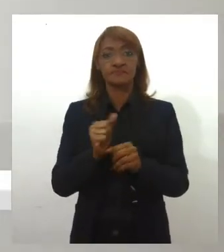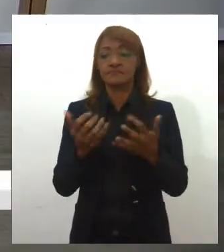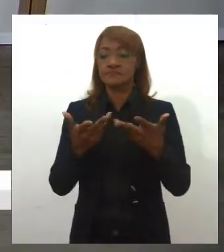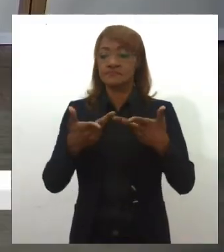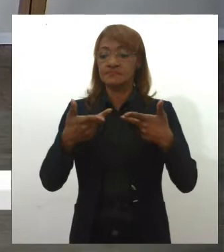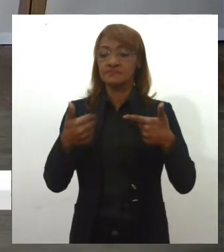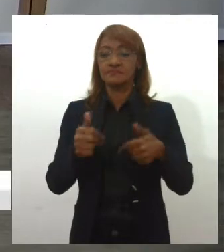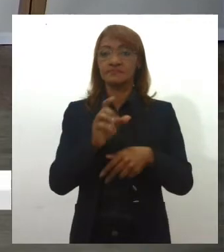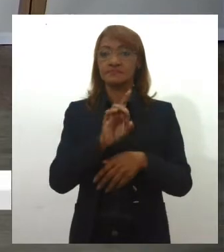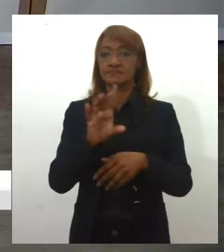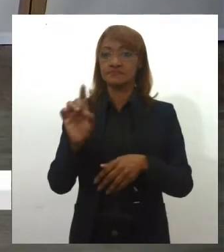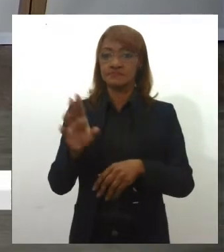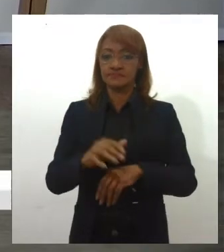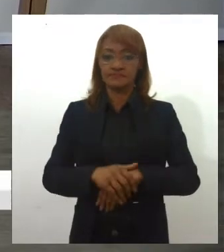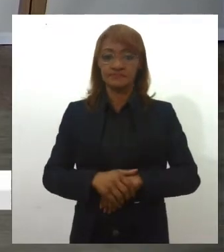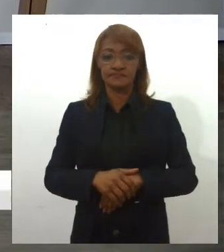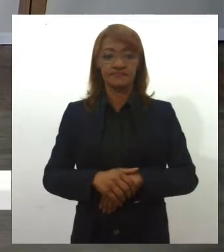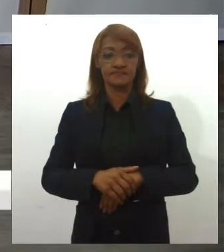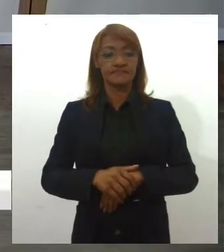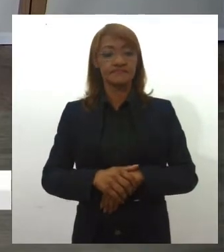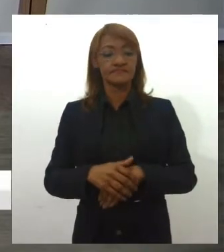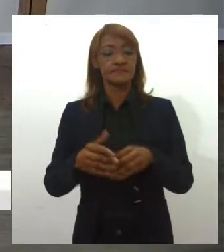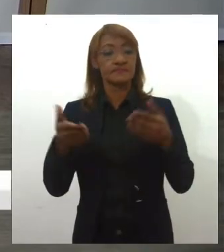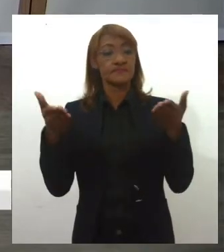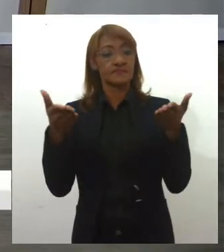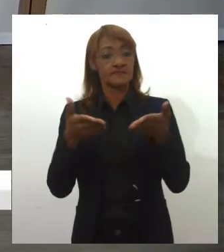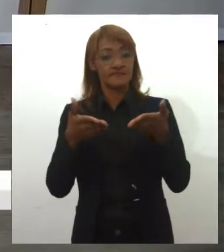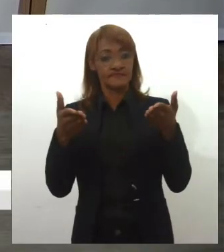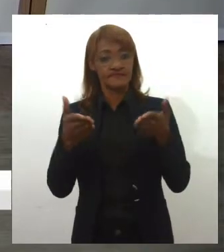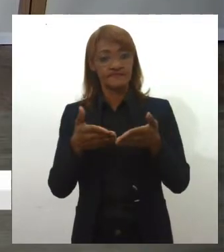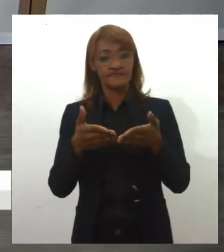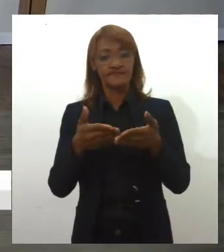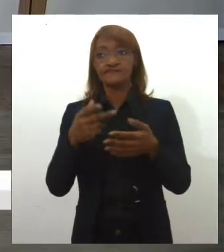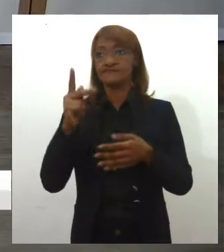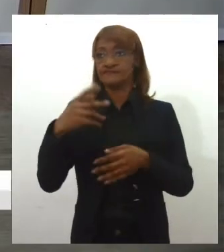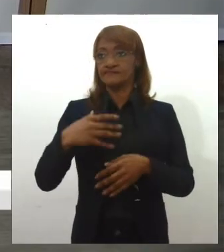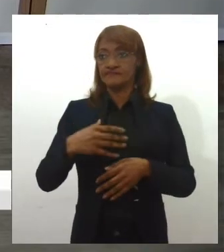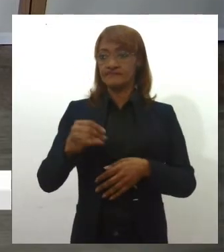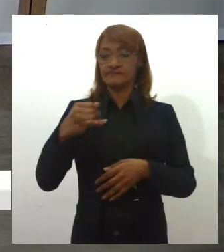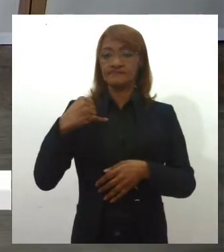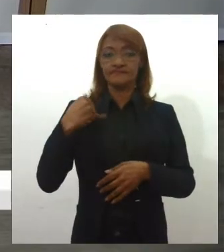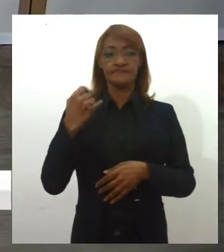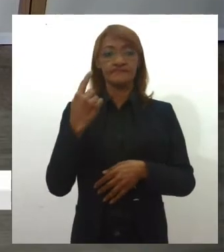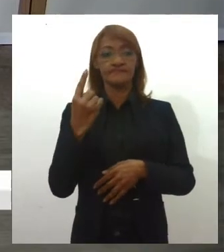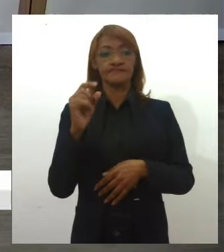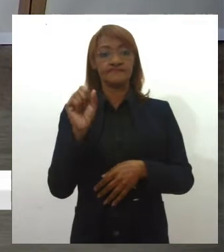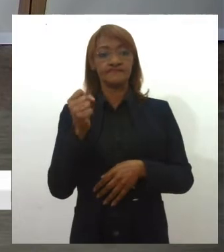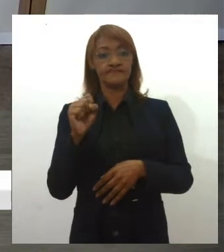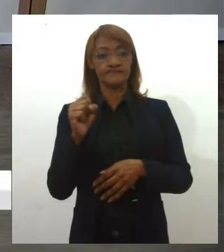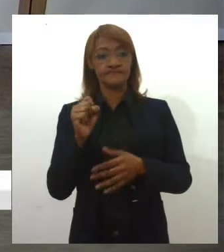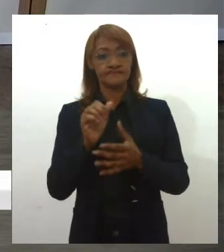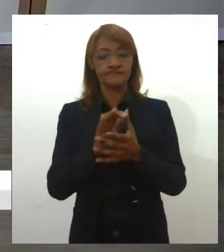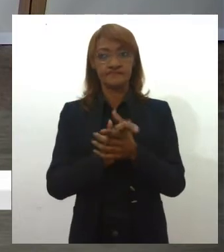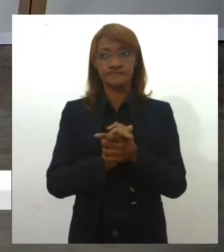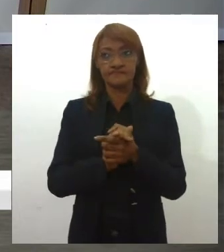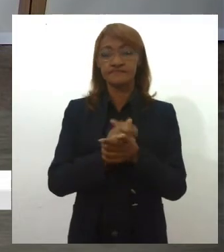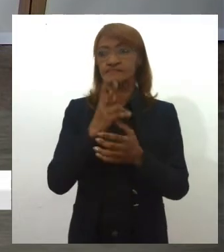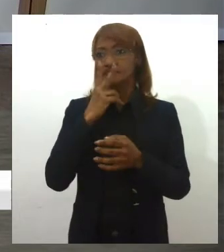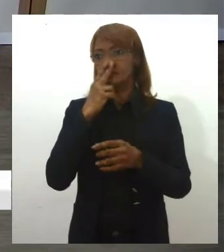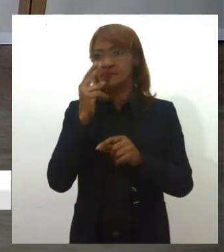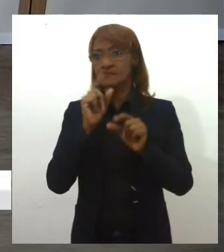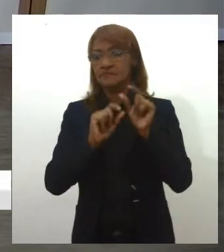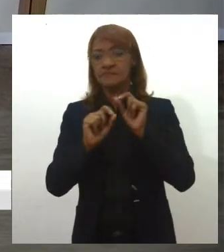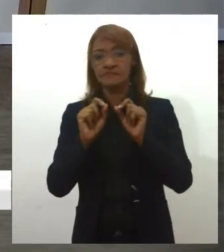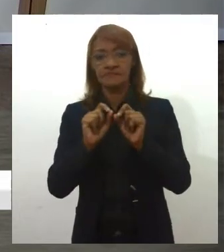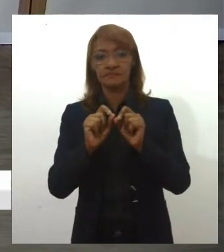É, Gisele, hoje suas filhas gêmeas, né, têm 18 anos e parece que não somente